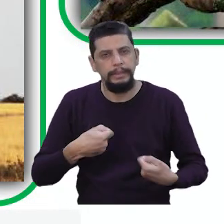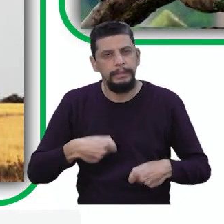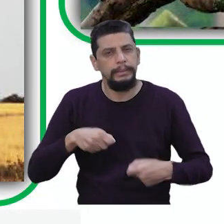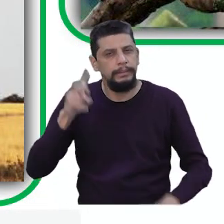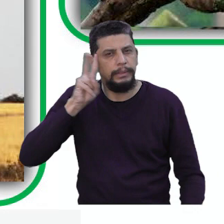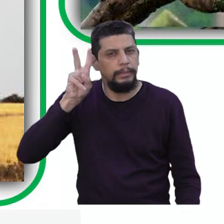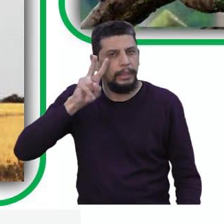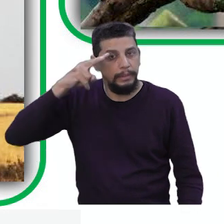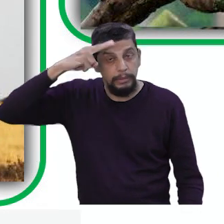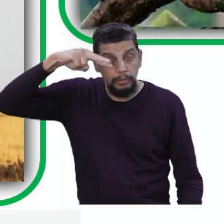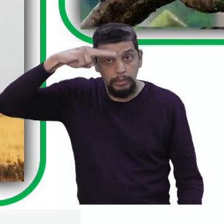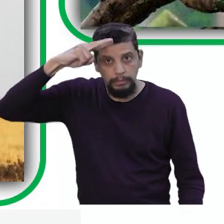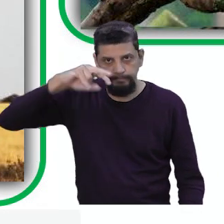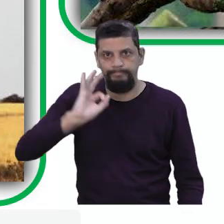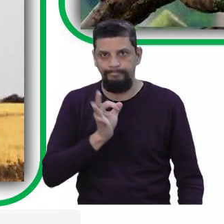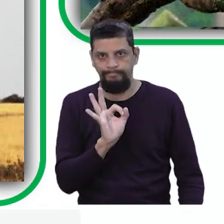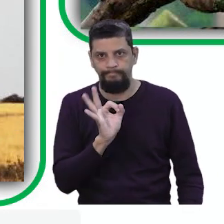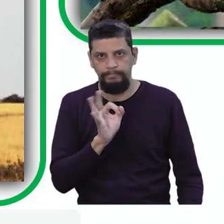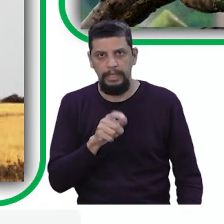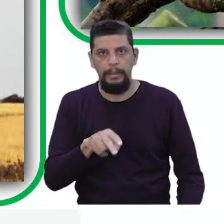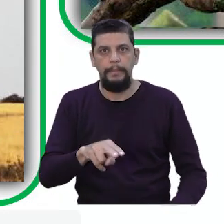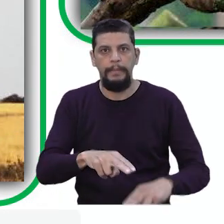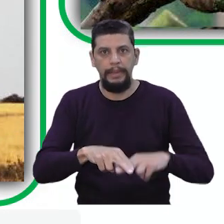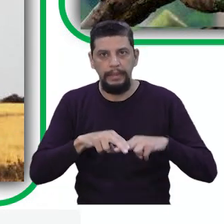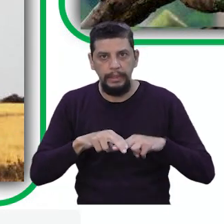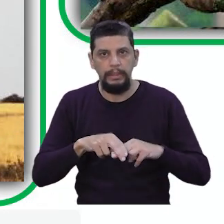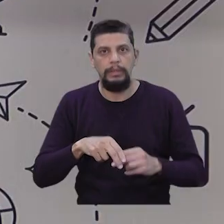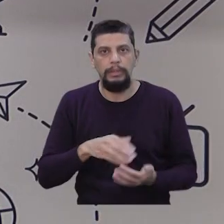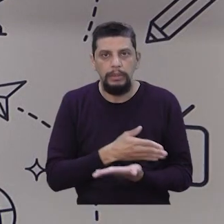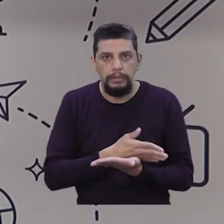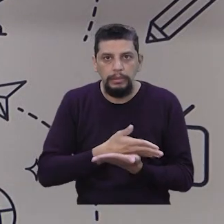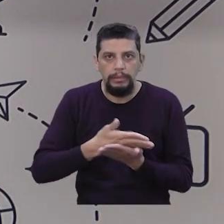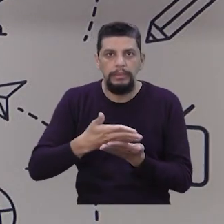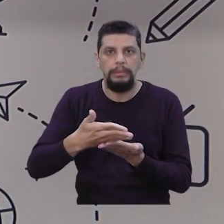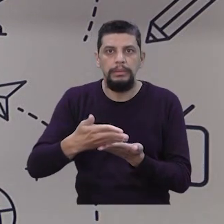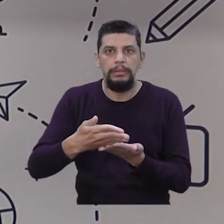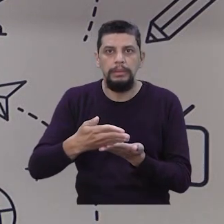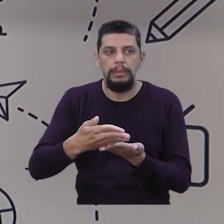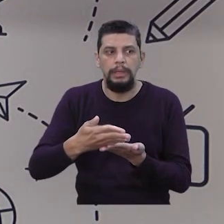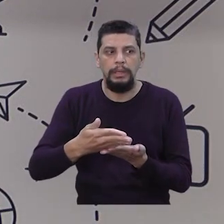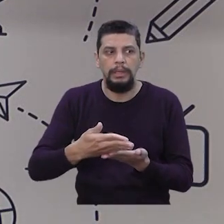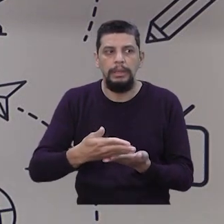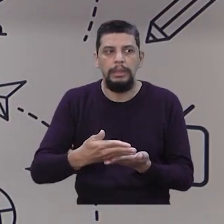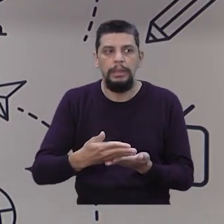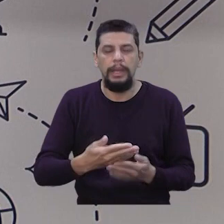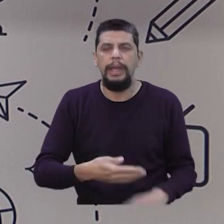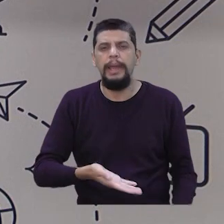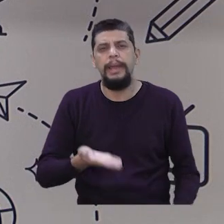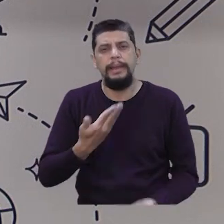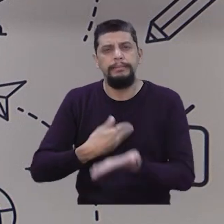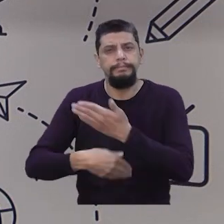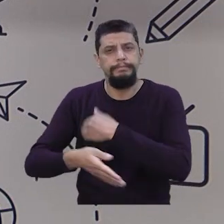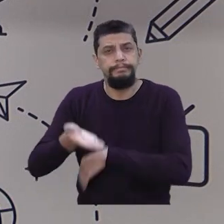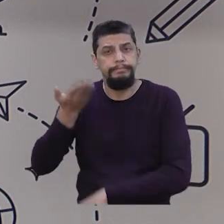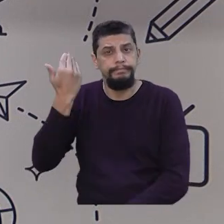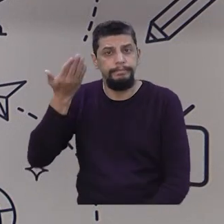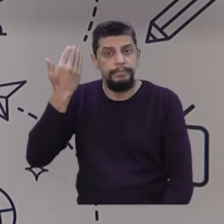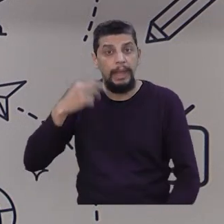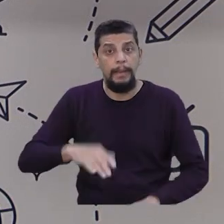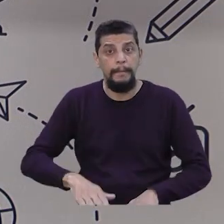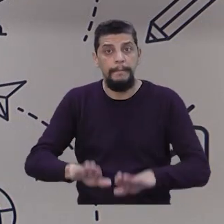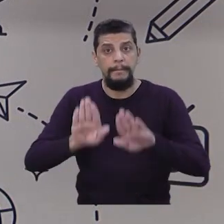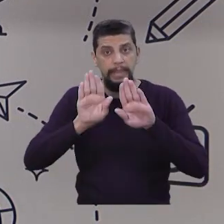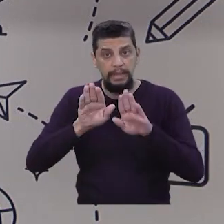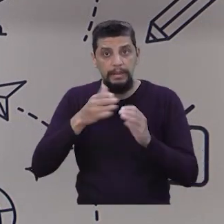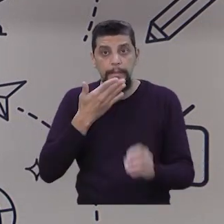Precisamos lembrar dessa história, não é mesmo? Para isso, nós vamos começar com um Era Uma Vez. Mas